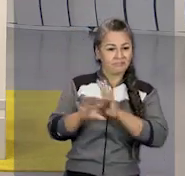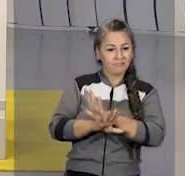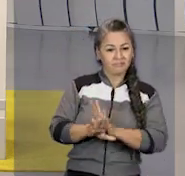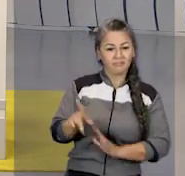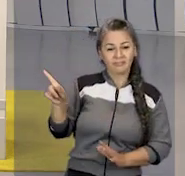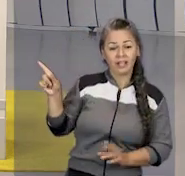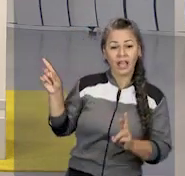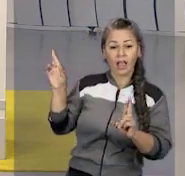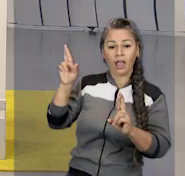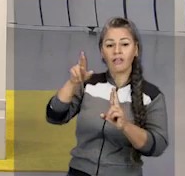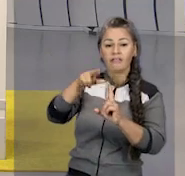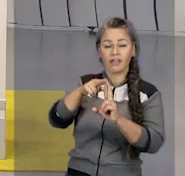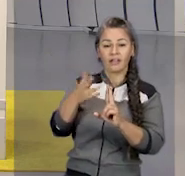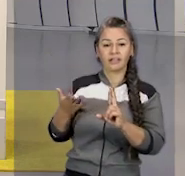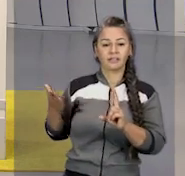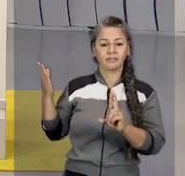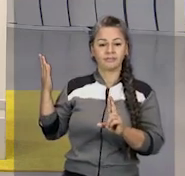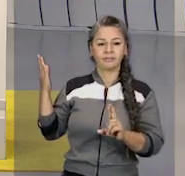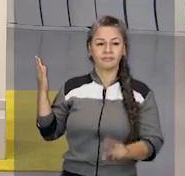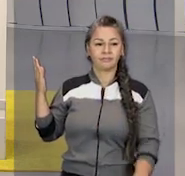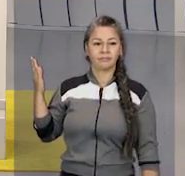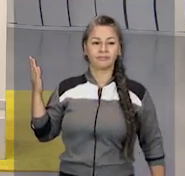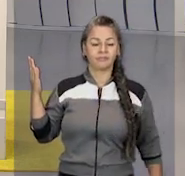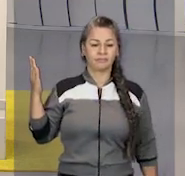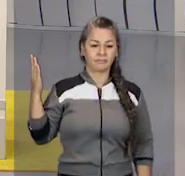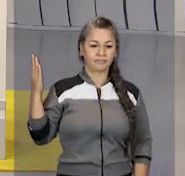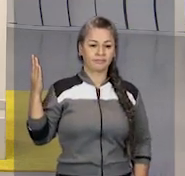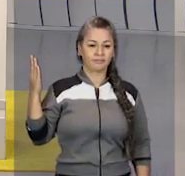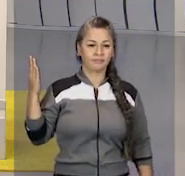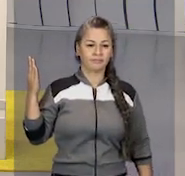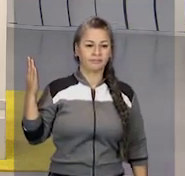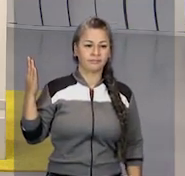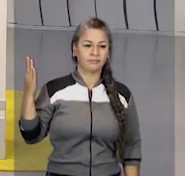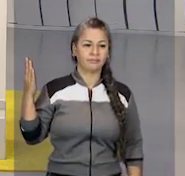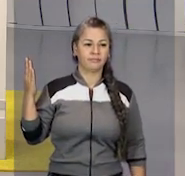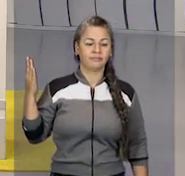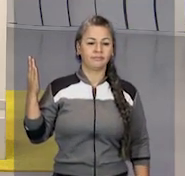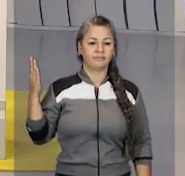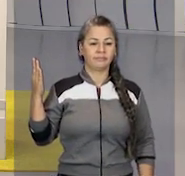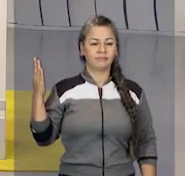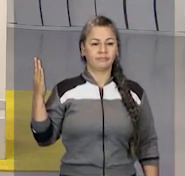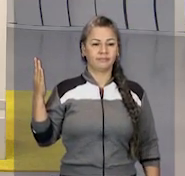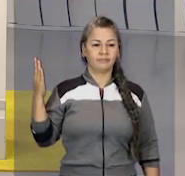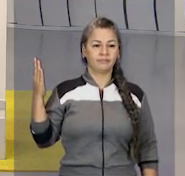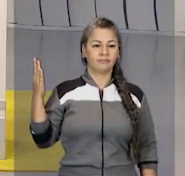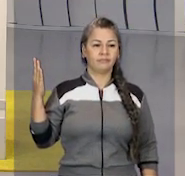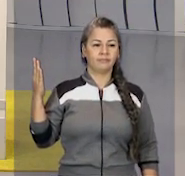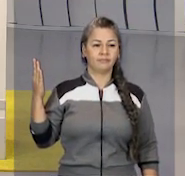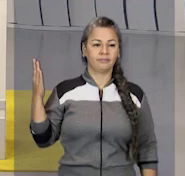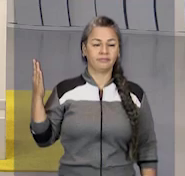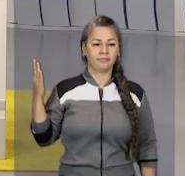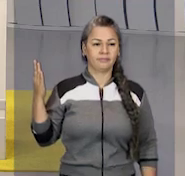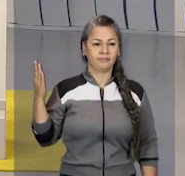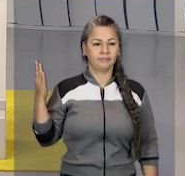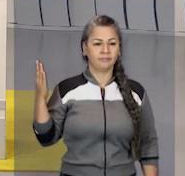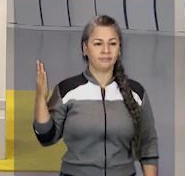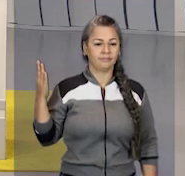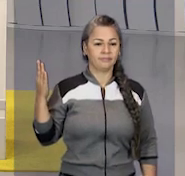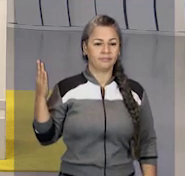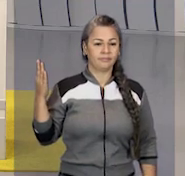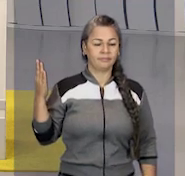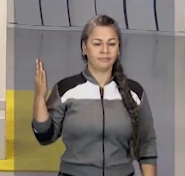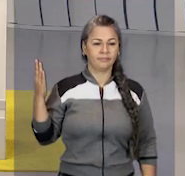eu usei produção de texto, interlocução e gênero, usei também língua portuguesa, o livro